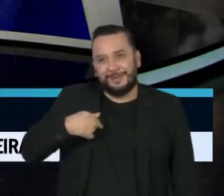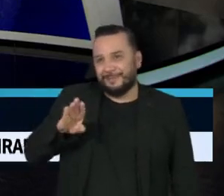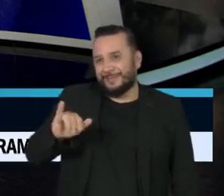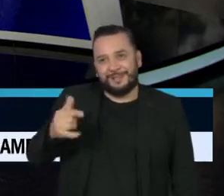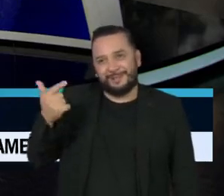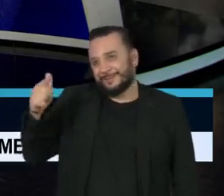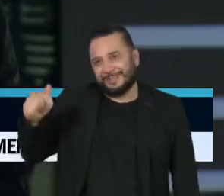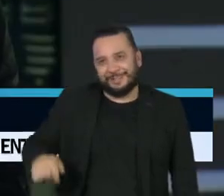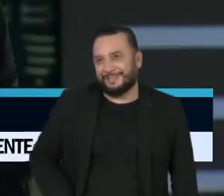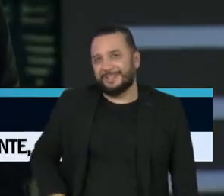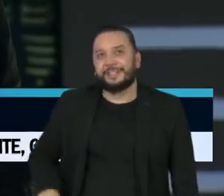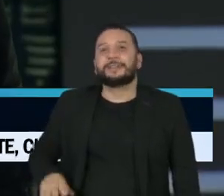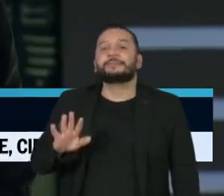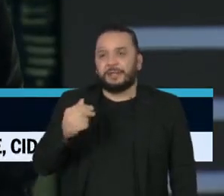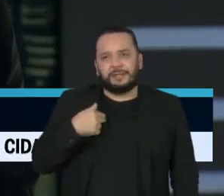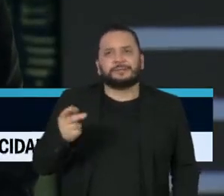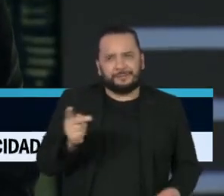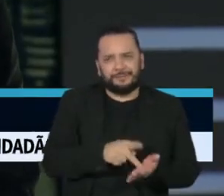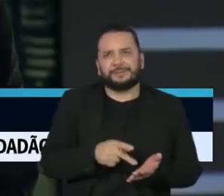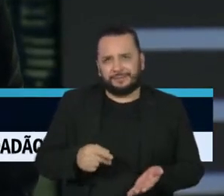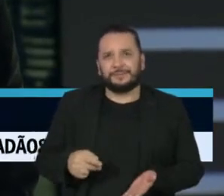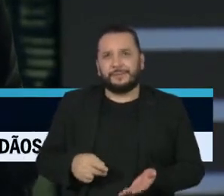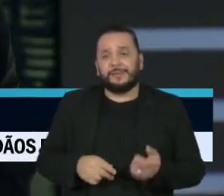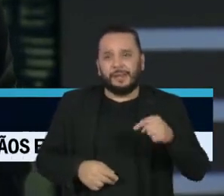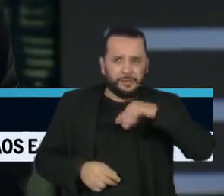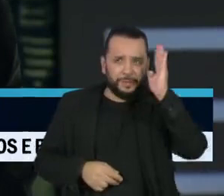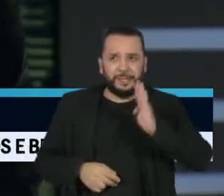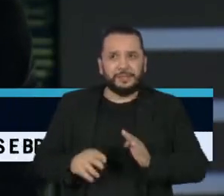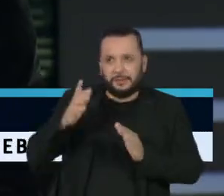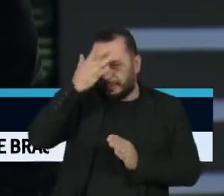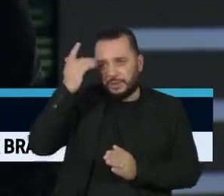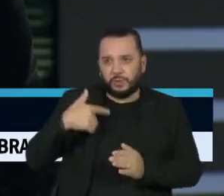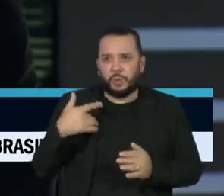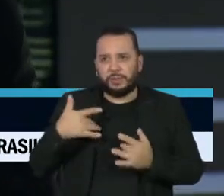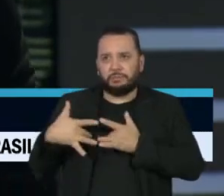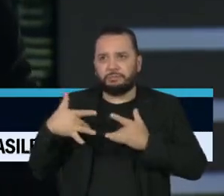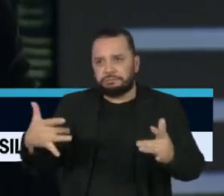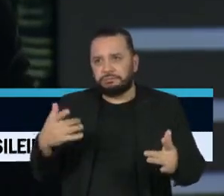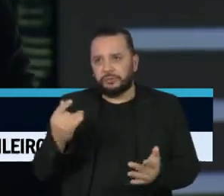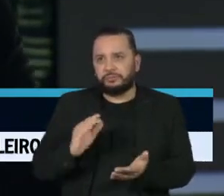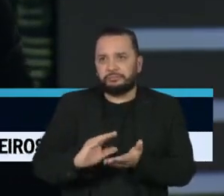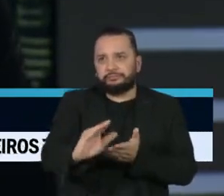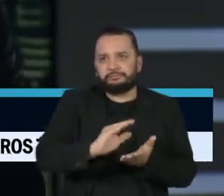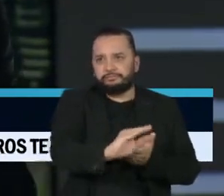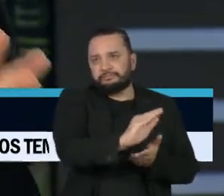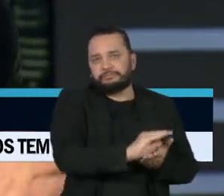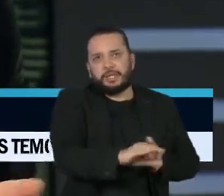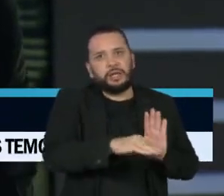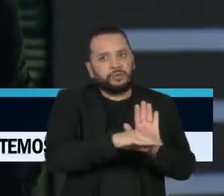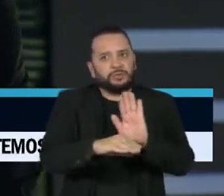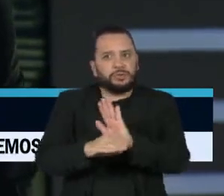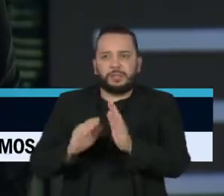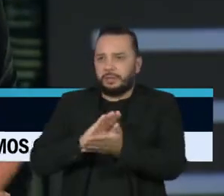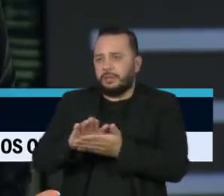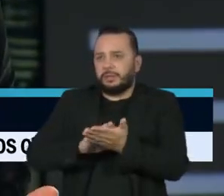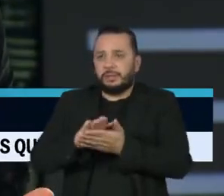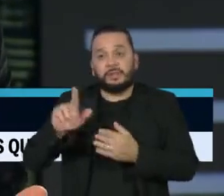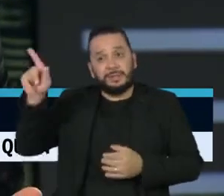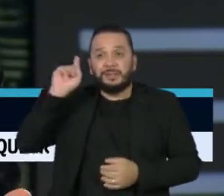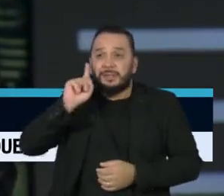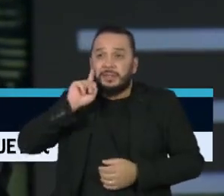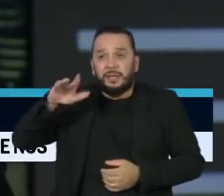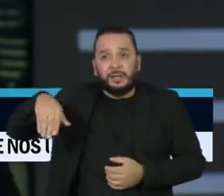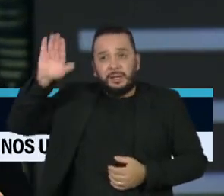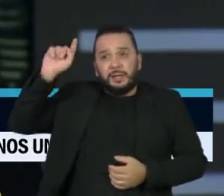mas infelizmente é um fato é um fato no Brasil não tem essa tradição né Nós eu tive a sorte